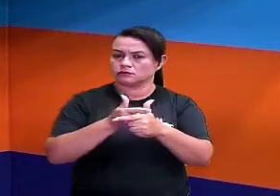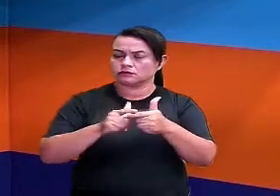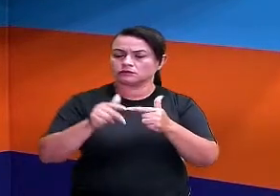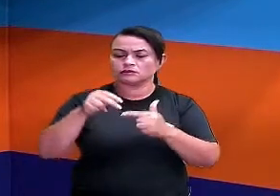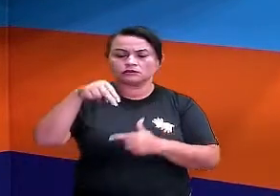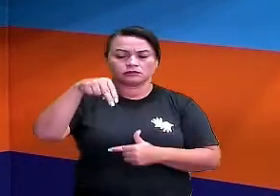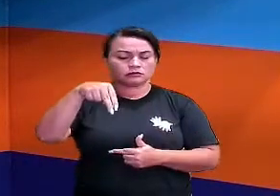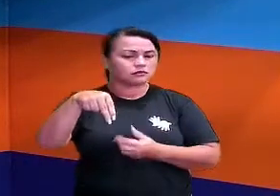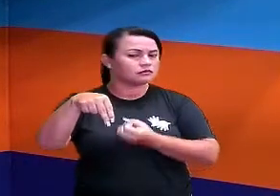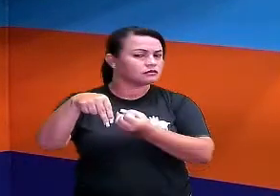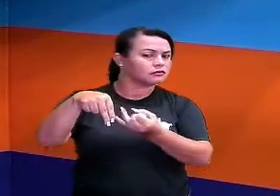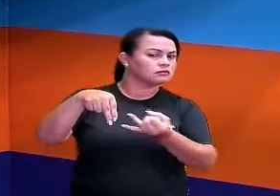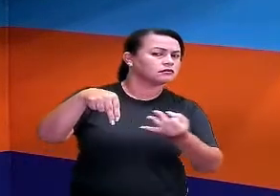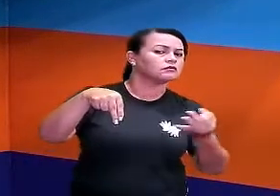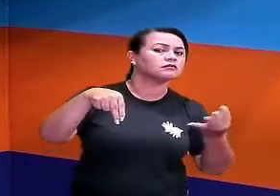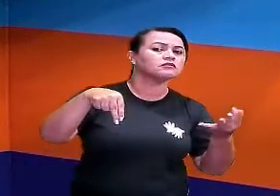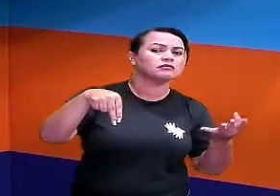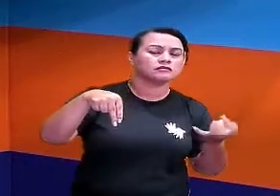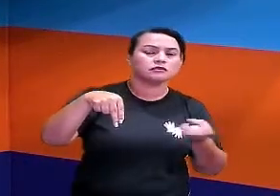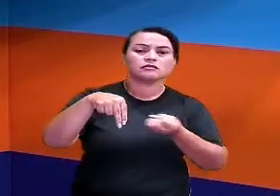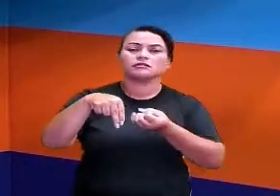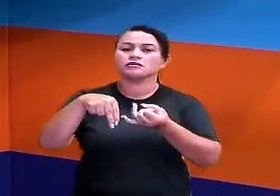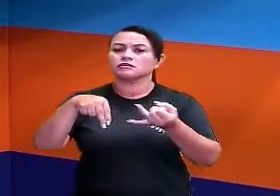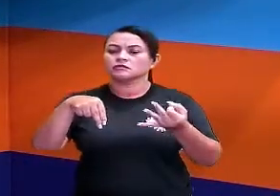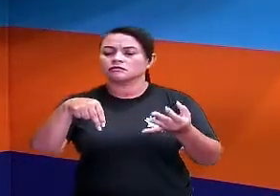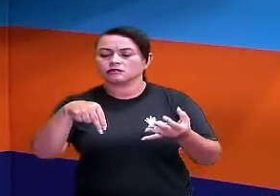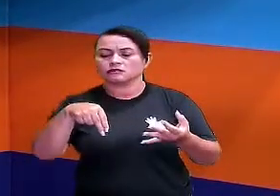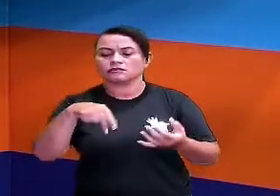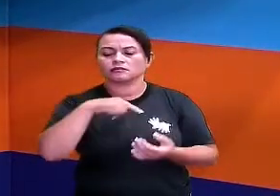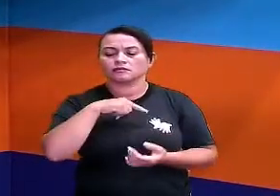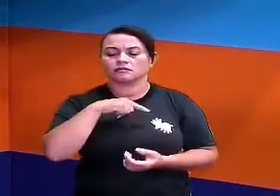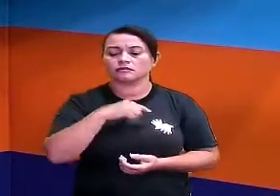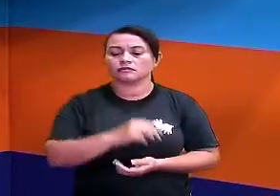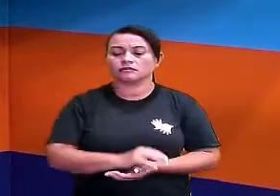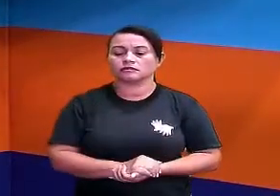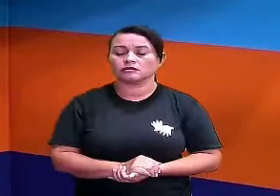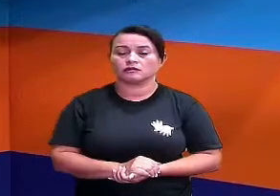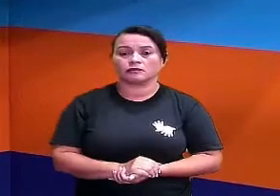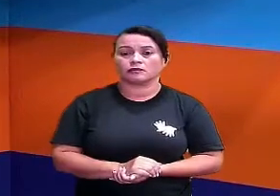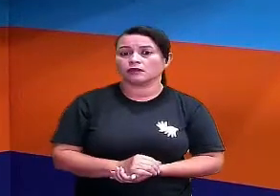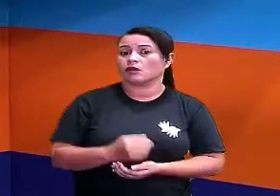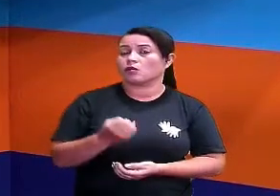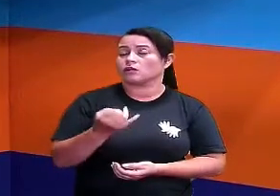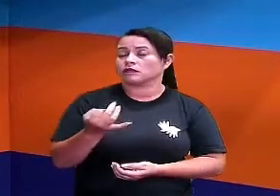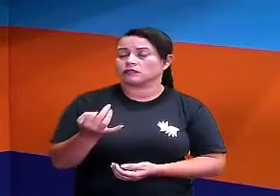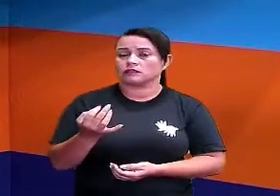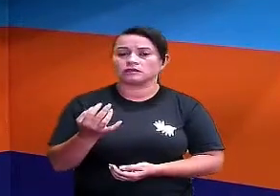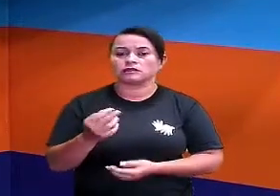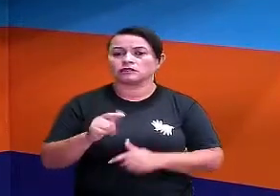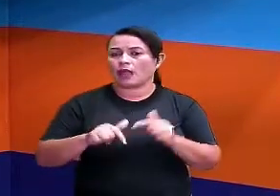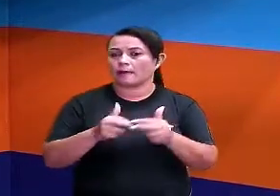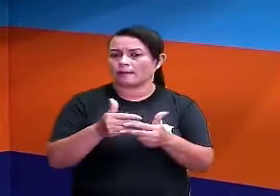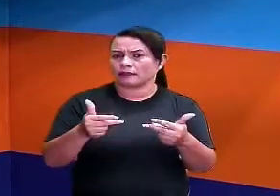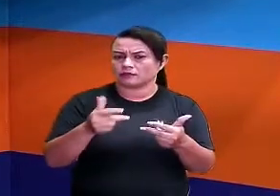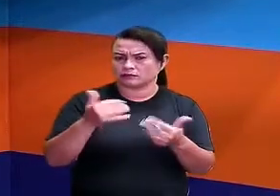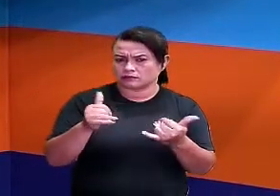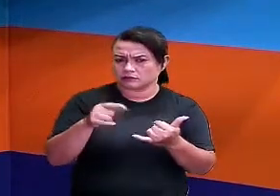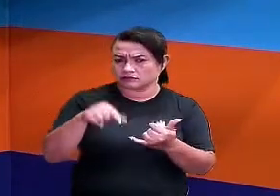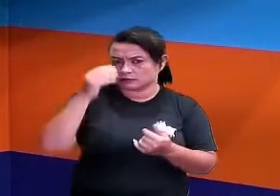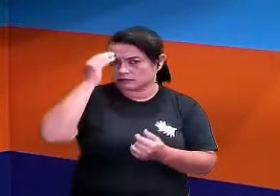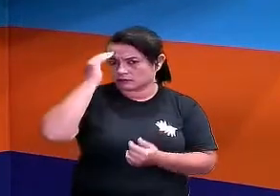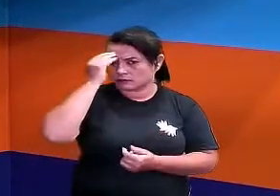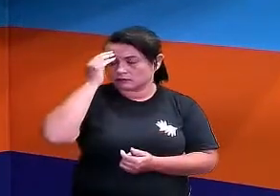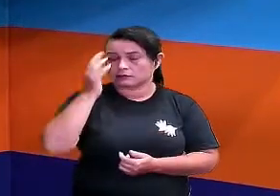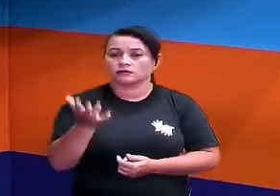o número dos elementos, a quantidade de elementos que eu tenho, tá? Quantidade de elementos. Beleza? Deu para